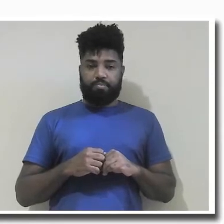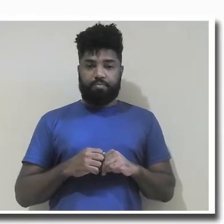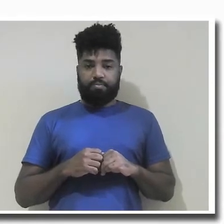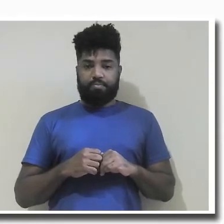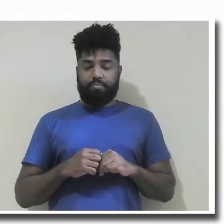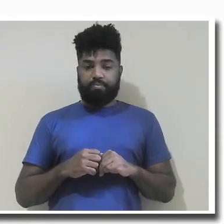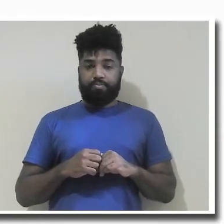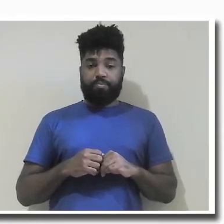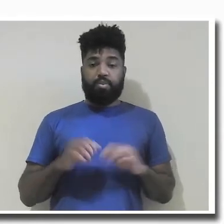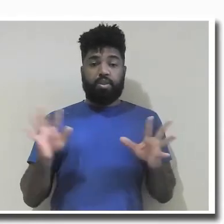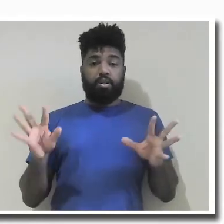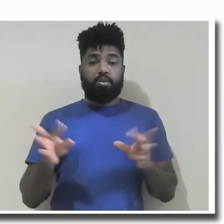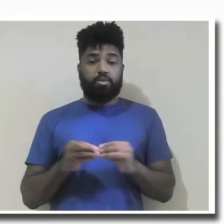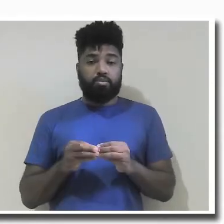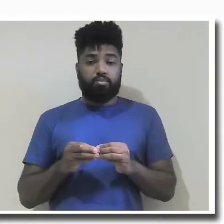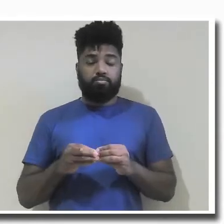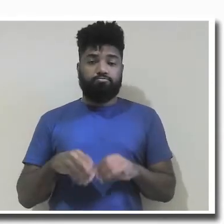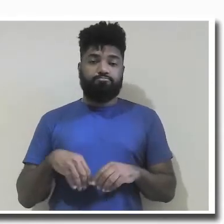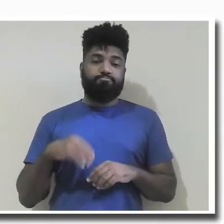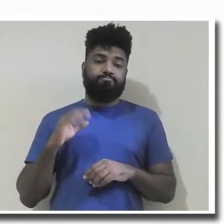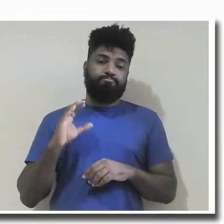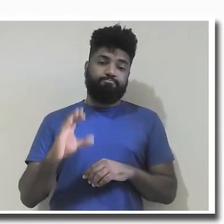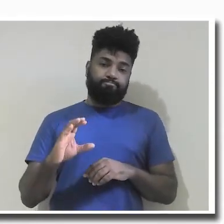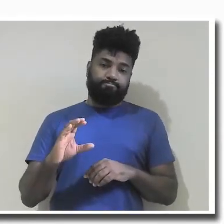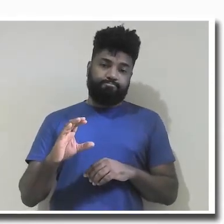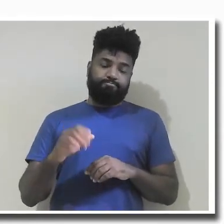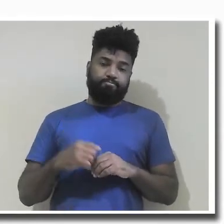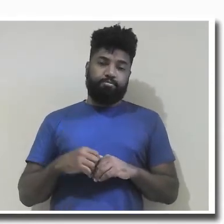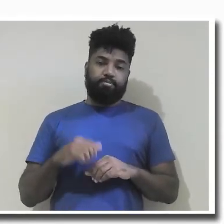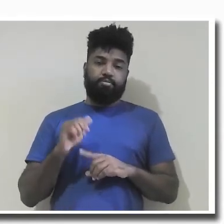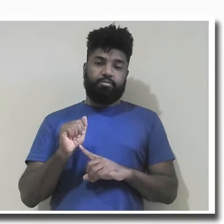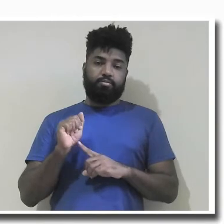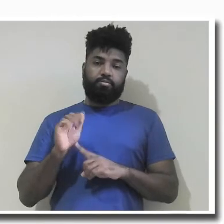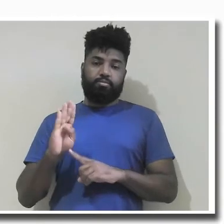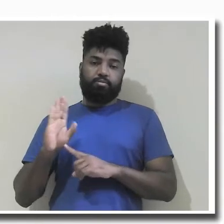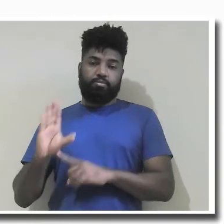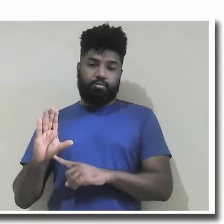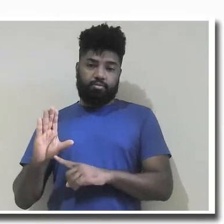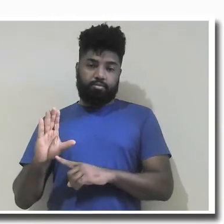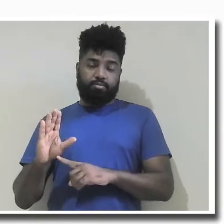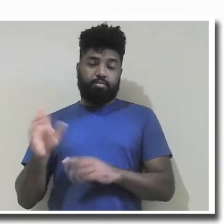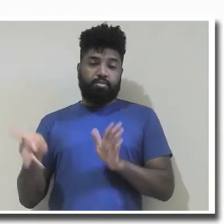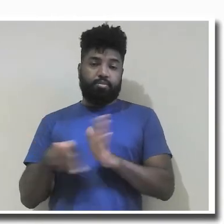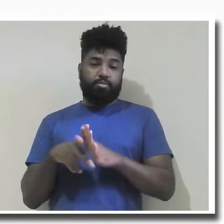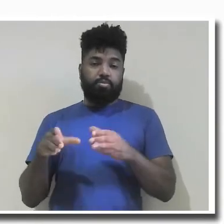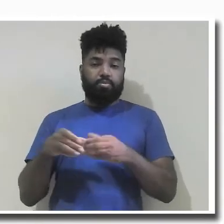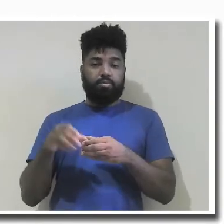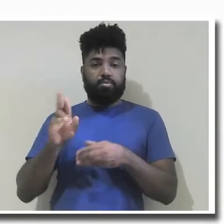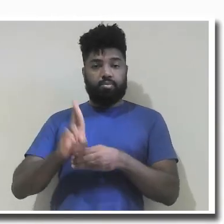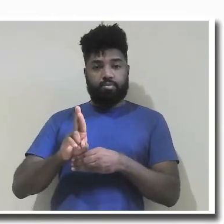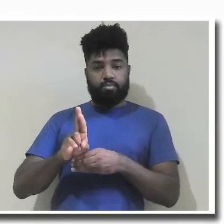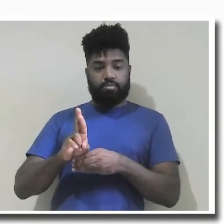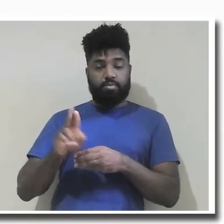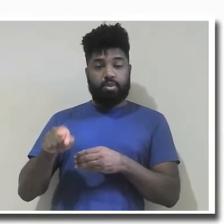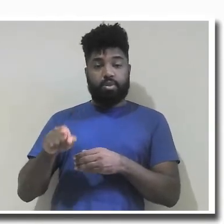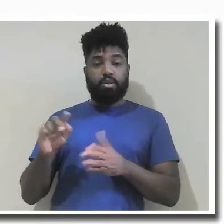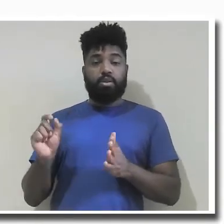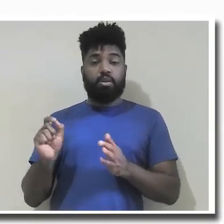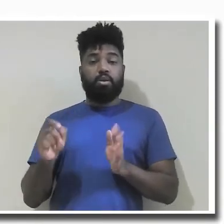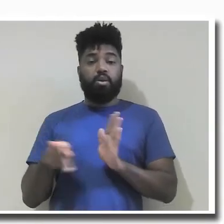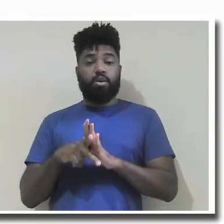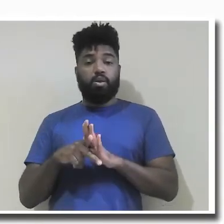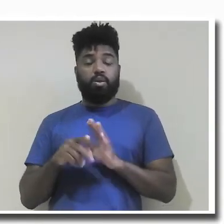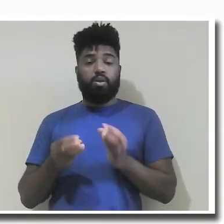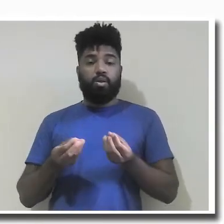e o resultado por C. A, B e C reais. E que isto é equivalente a multiplicar